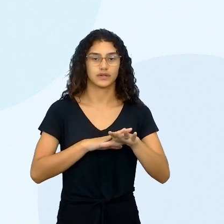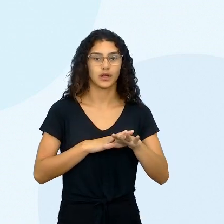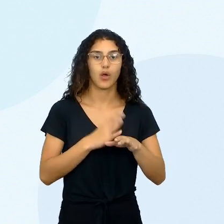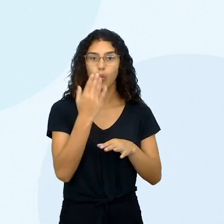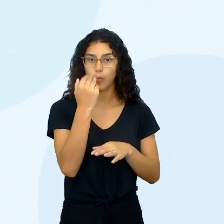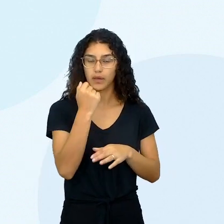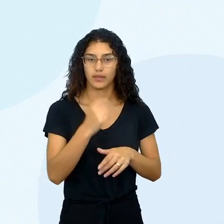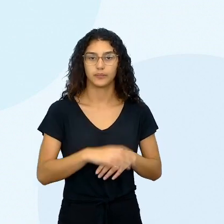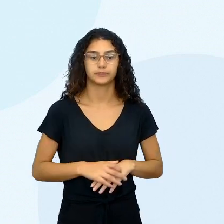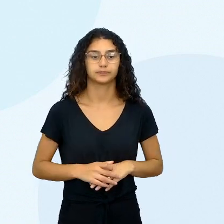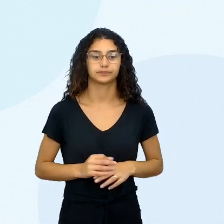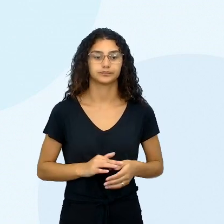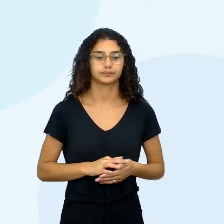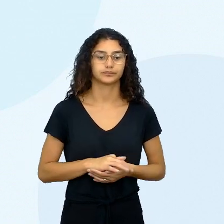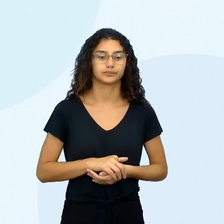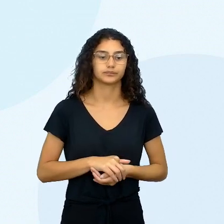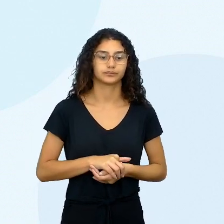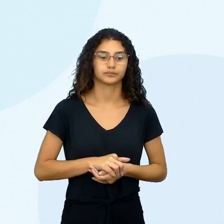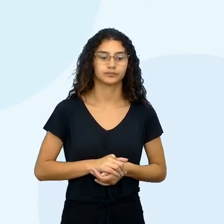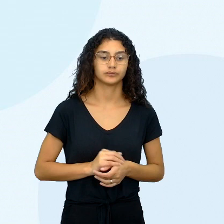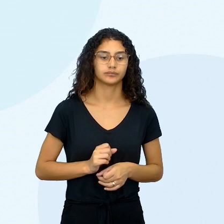alimentos.